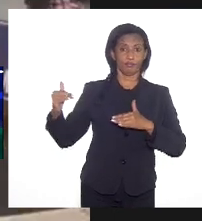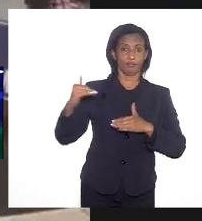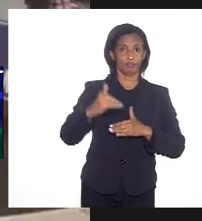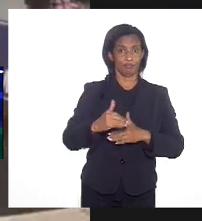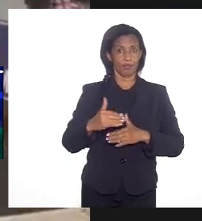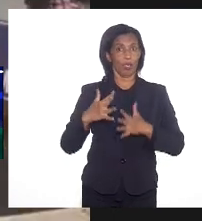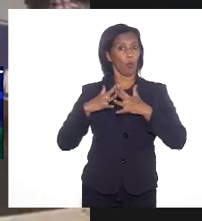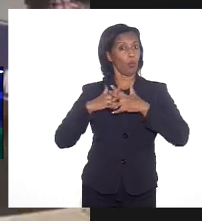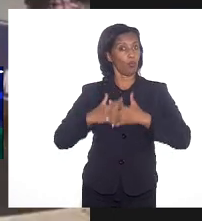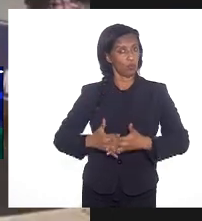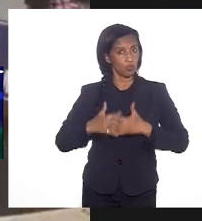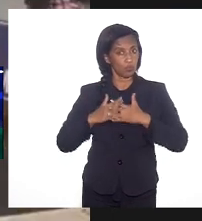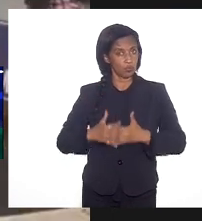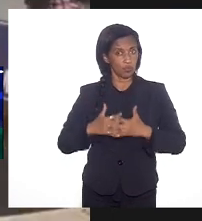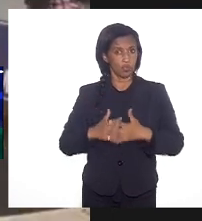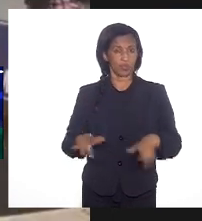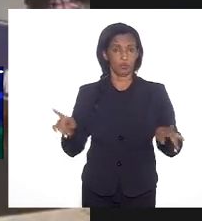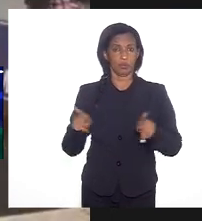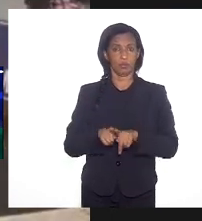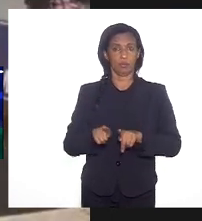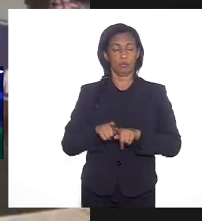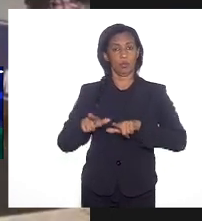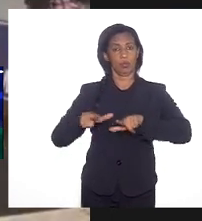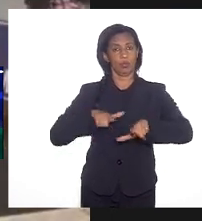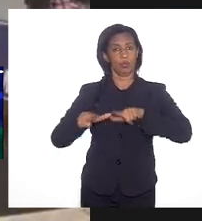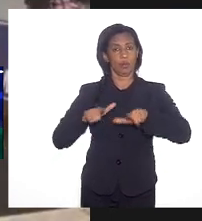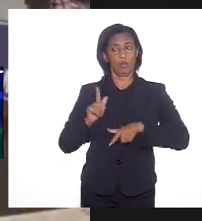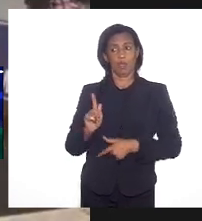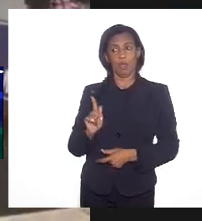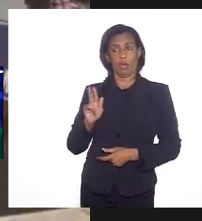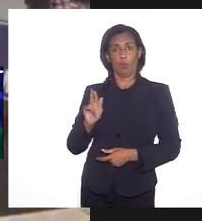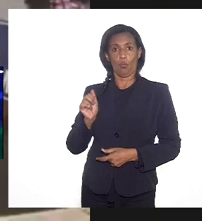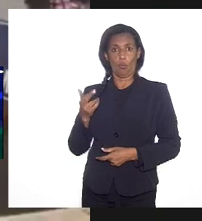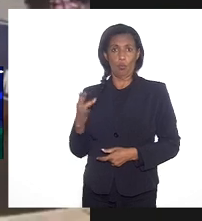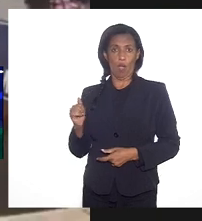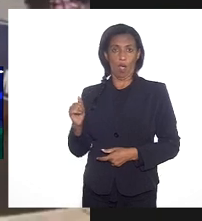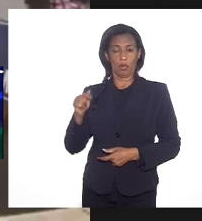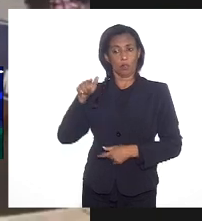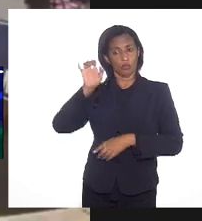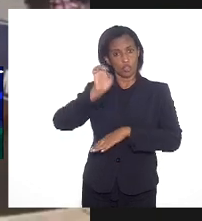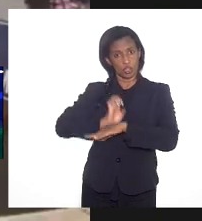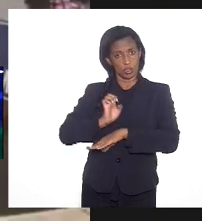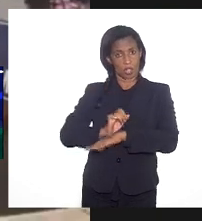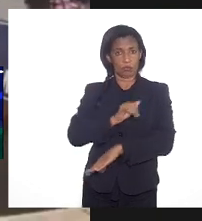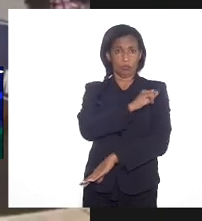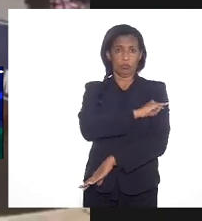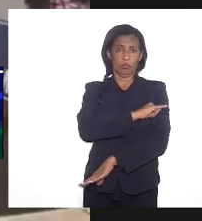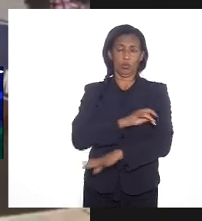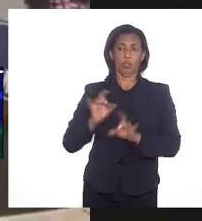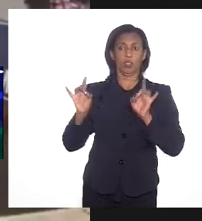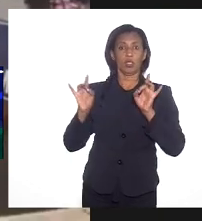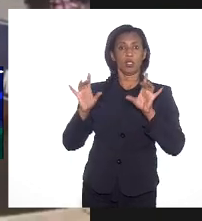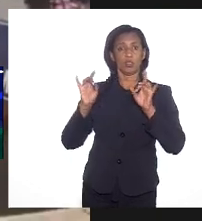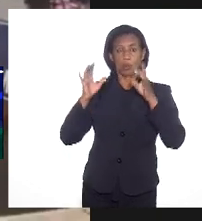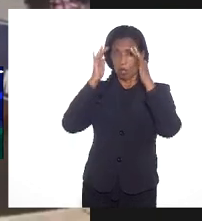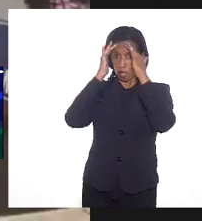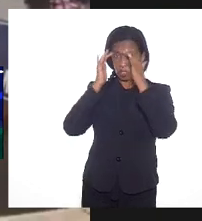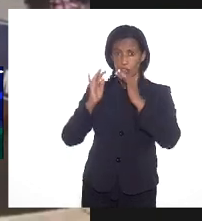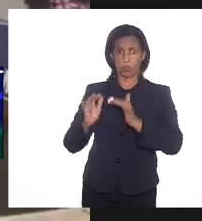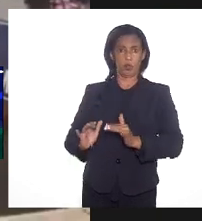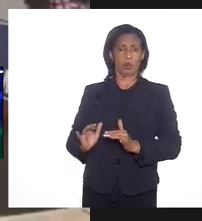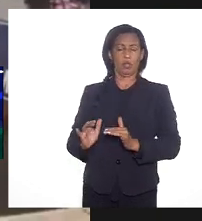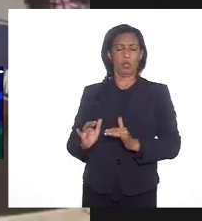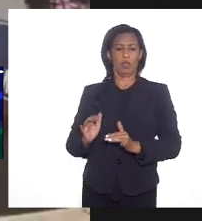para confundir, inclusive, o trabalho da guarda municipal no estado do Rio de Janeiro, em especial respeitando a